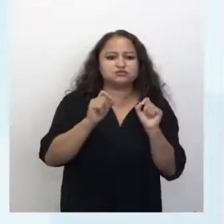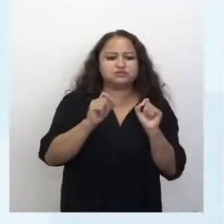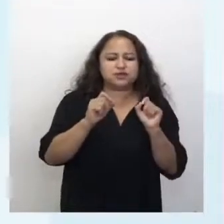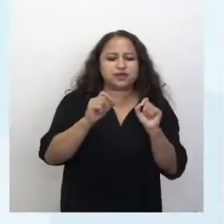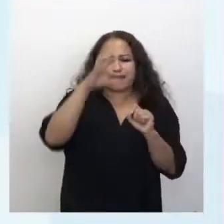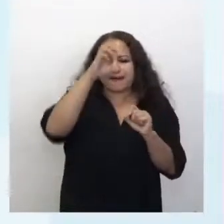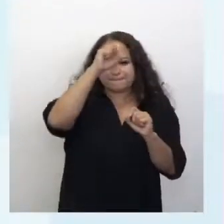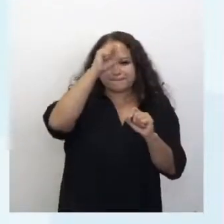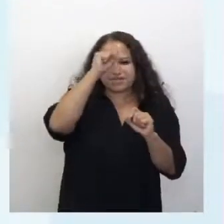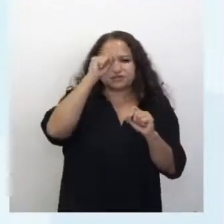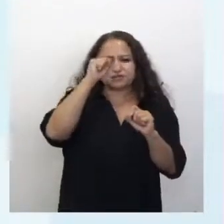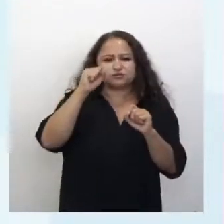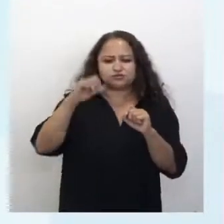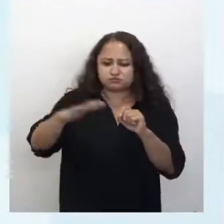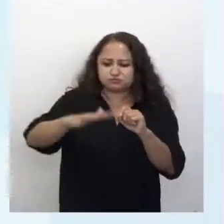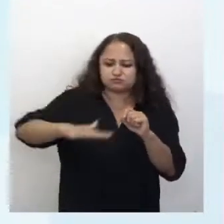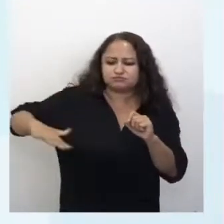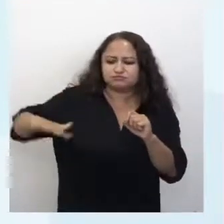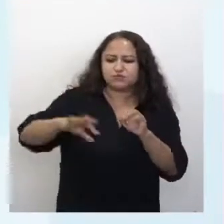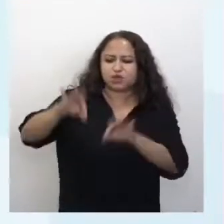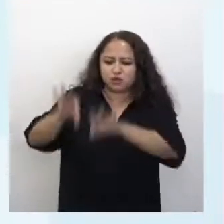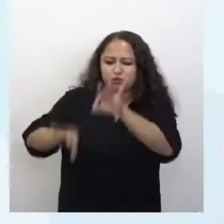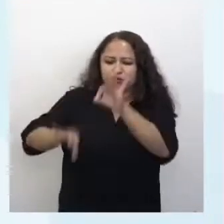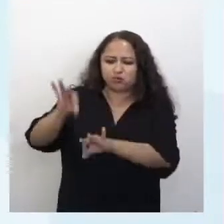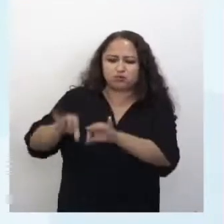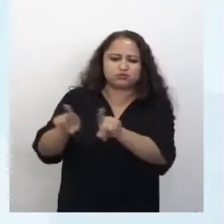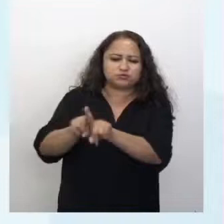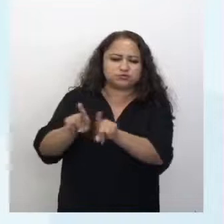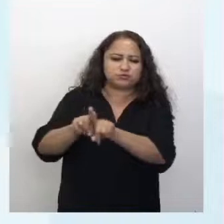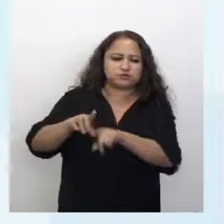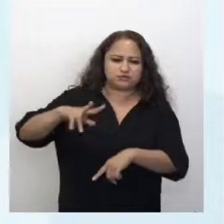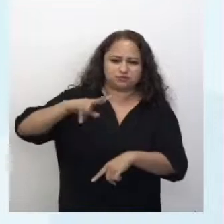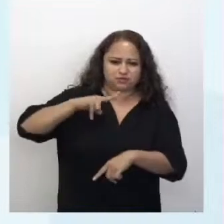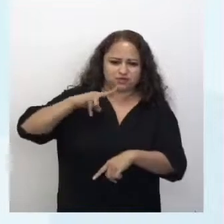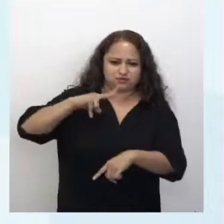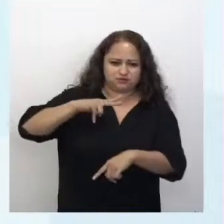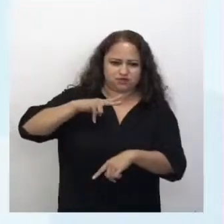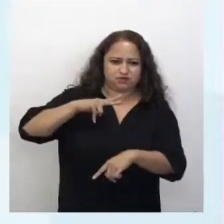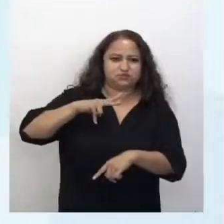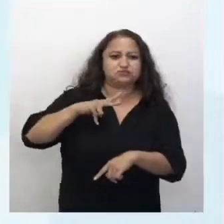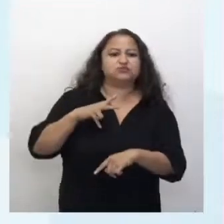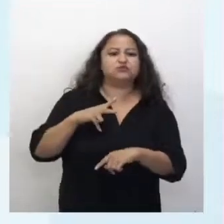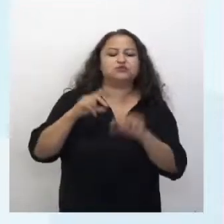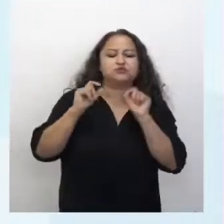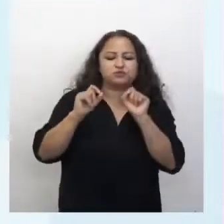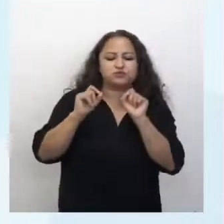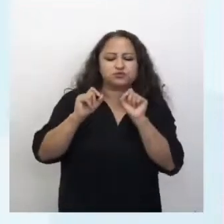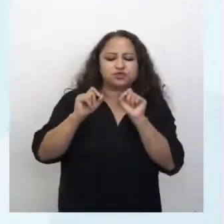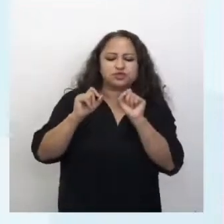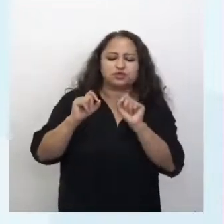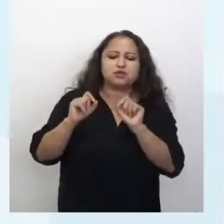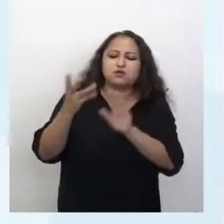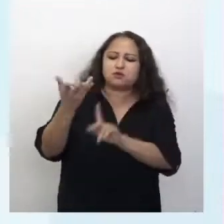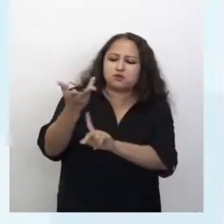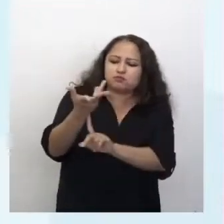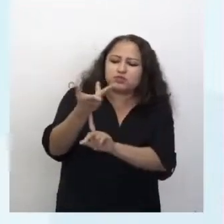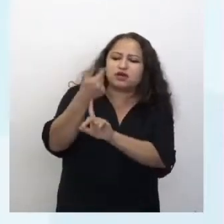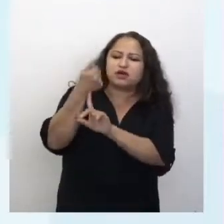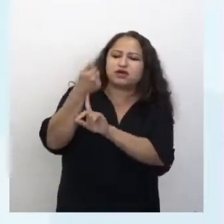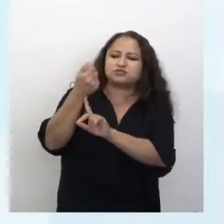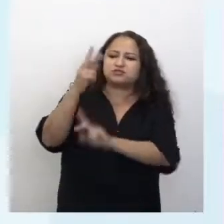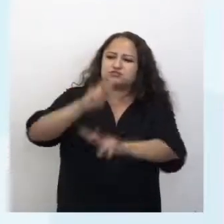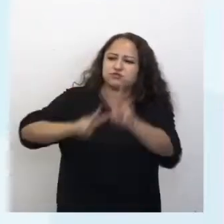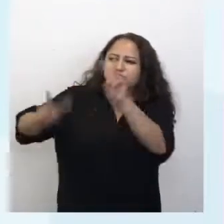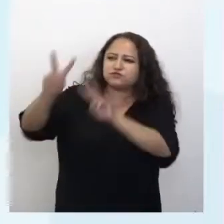espaço expositivo público e privado. A gente aprendeu um pouquinho sobre a exposição de produção em artes visuais,